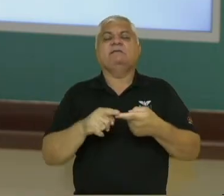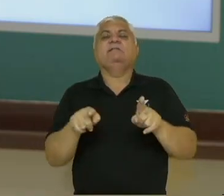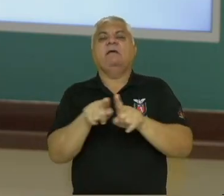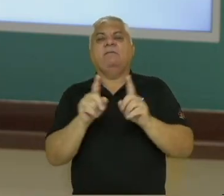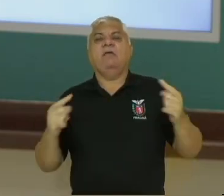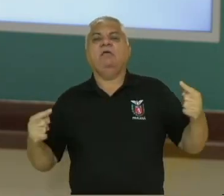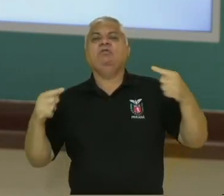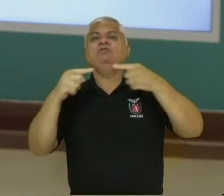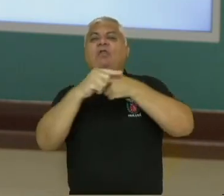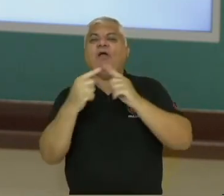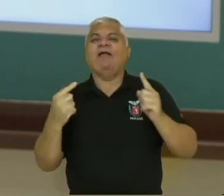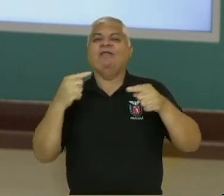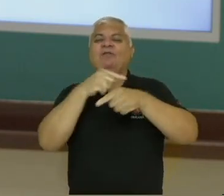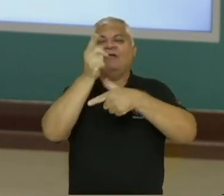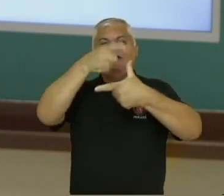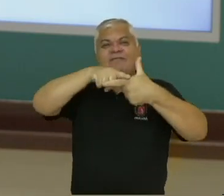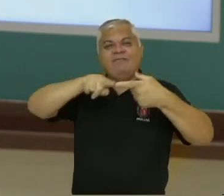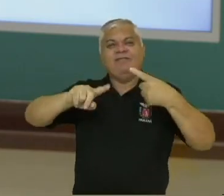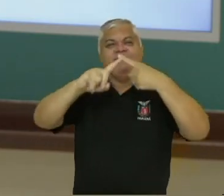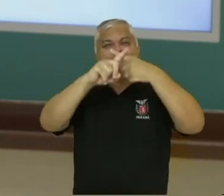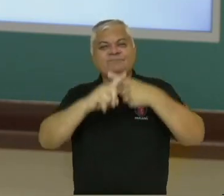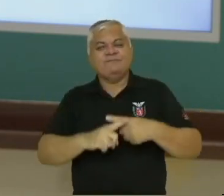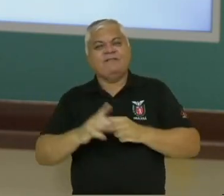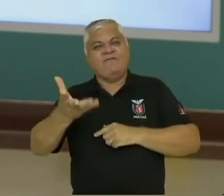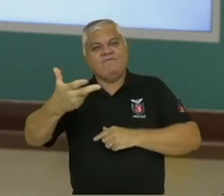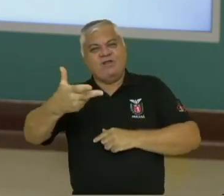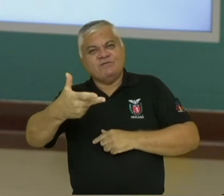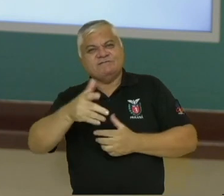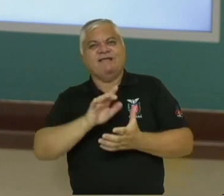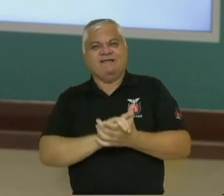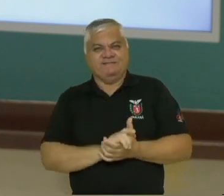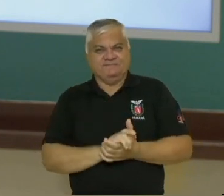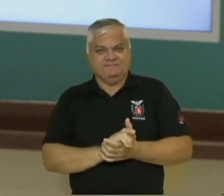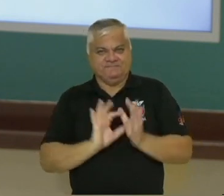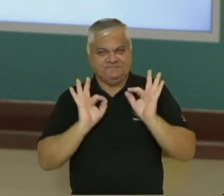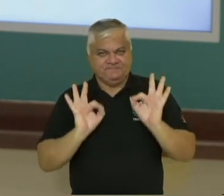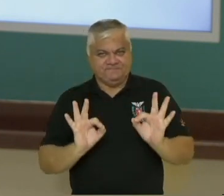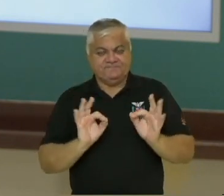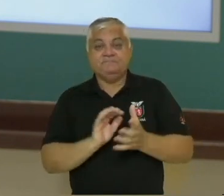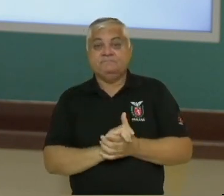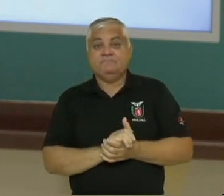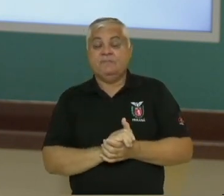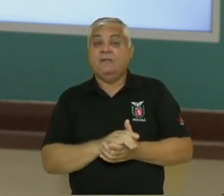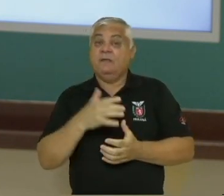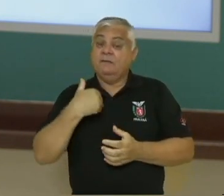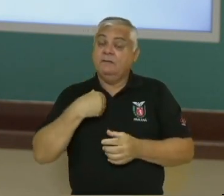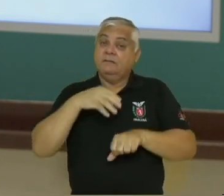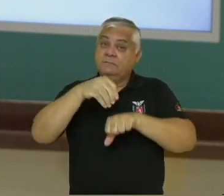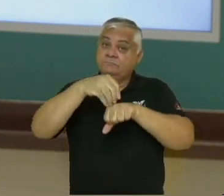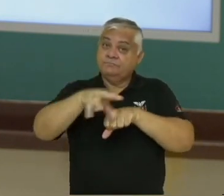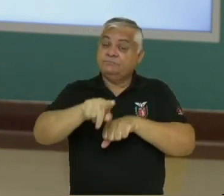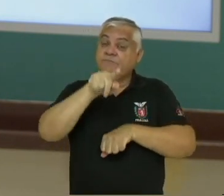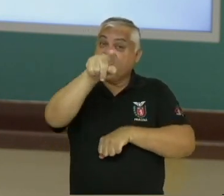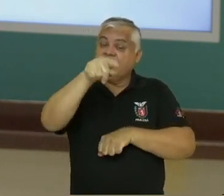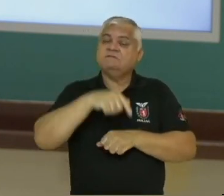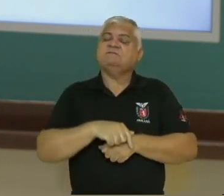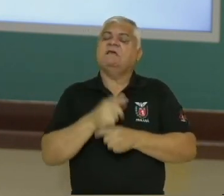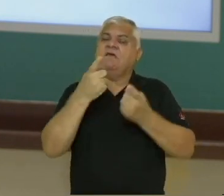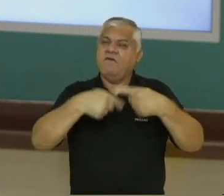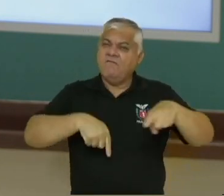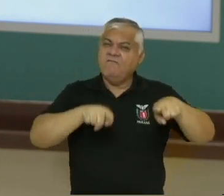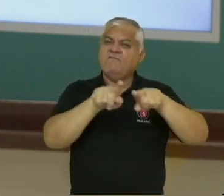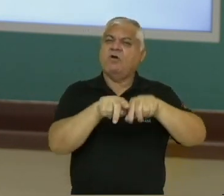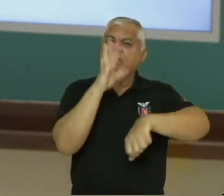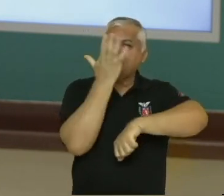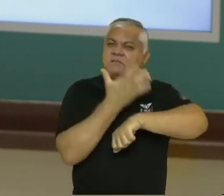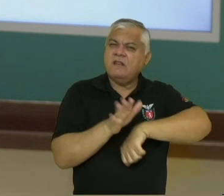unidades necessárias para os cálculos de velocidade média, certo? Eu sugiro fortemente que vocês refaçam